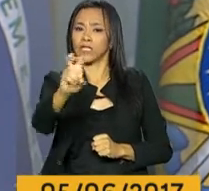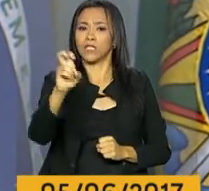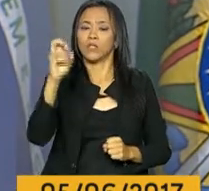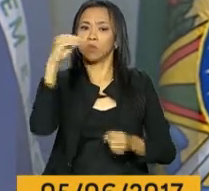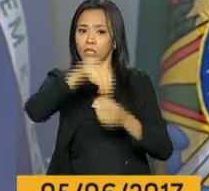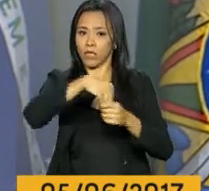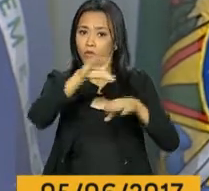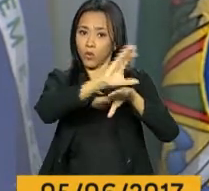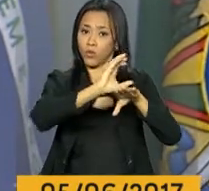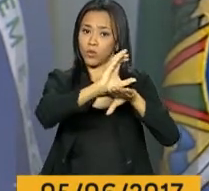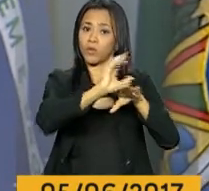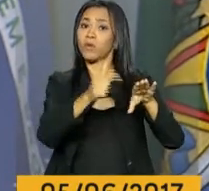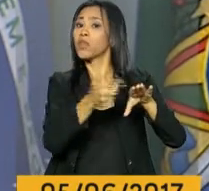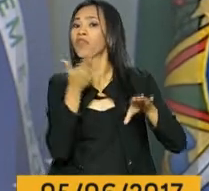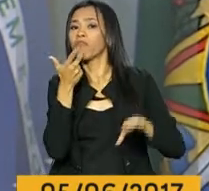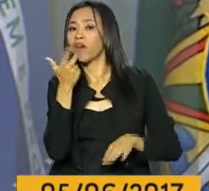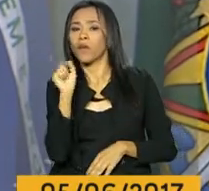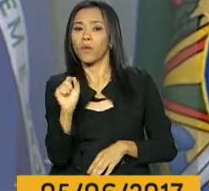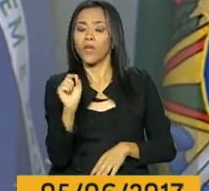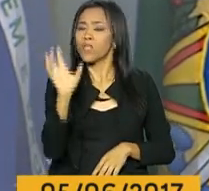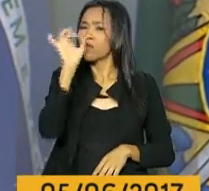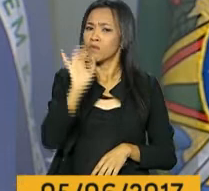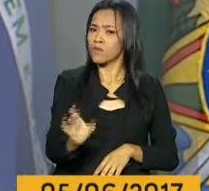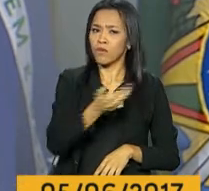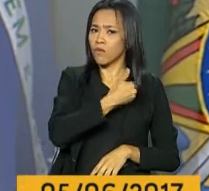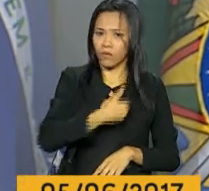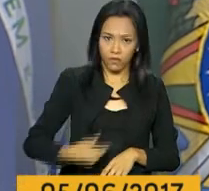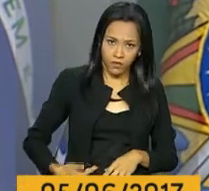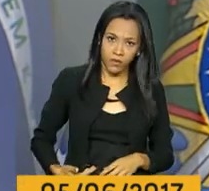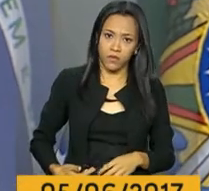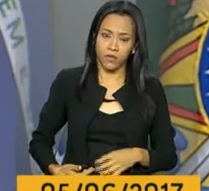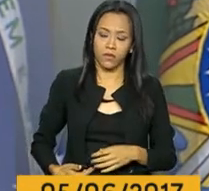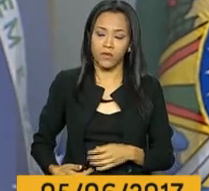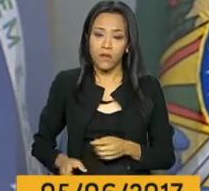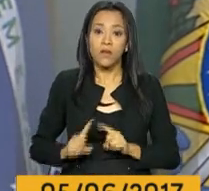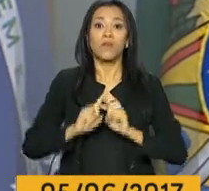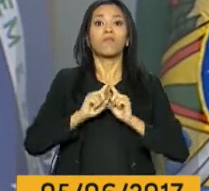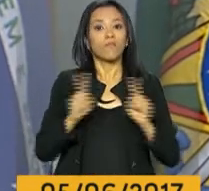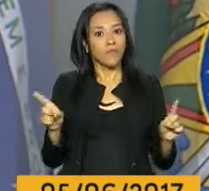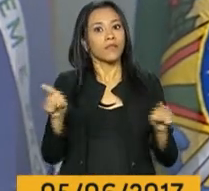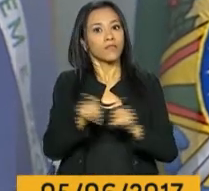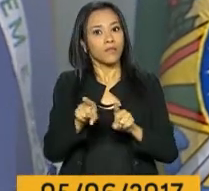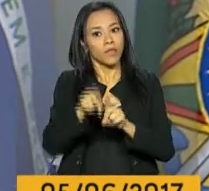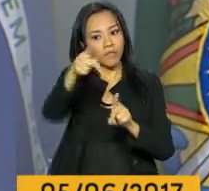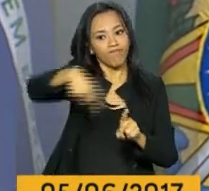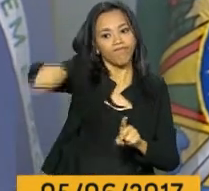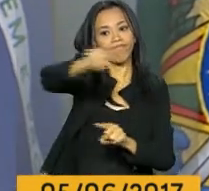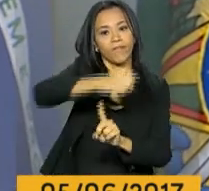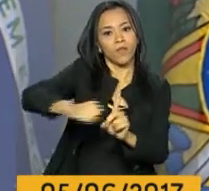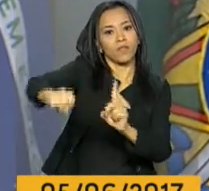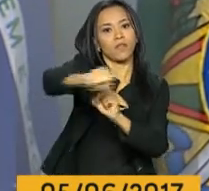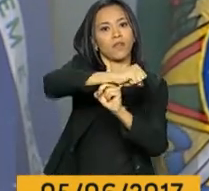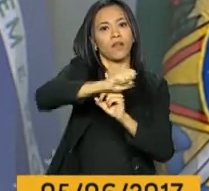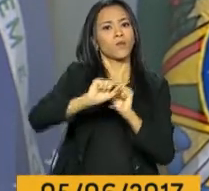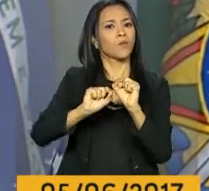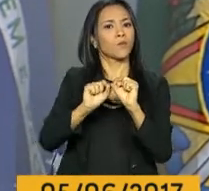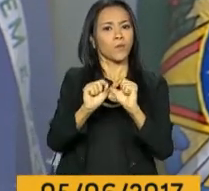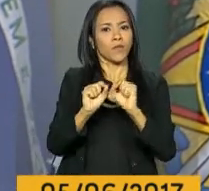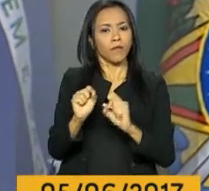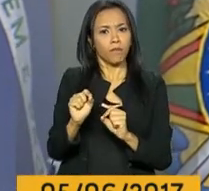que determina não só o poder público mas também à coletividade a proteção